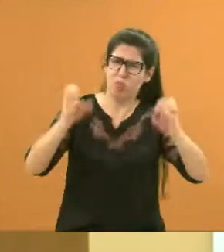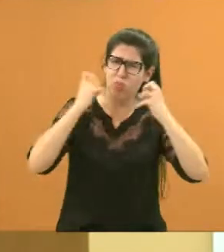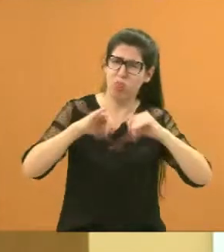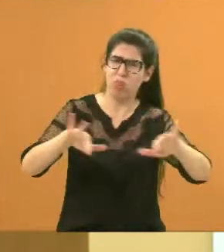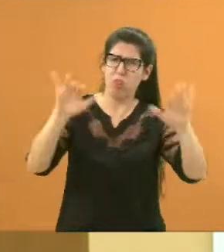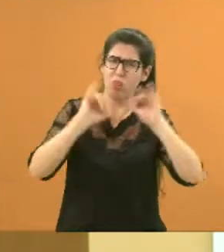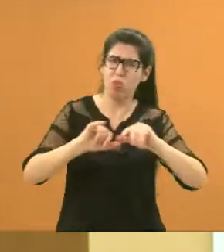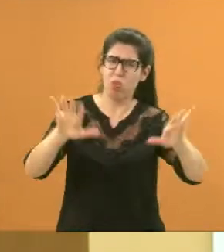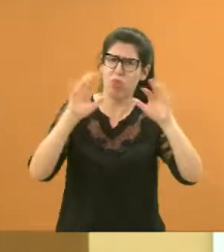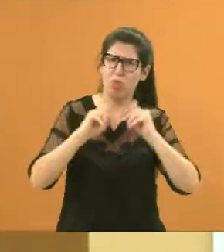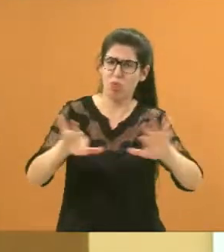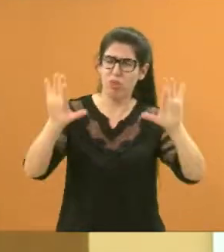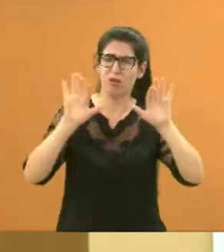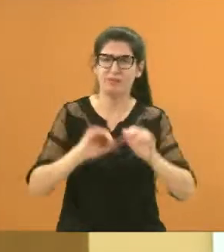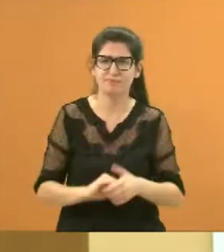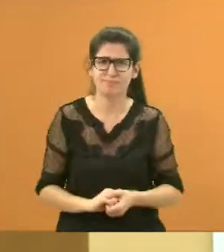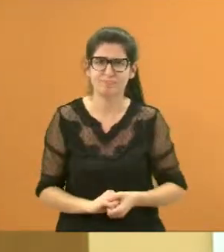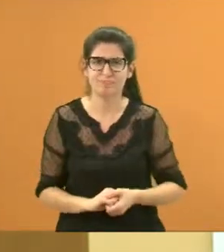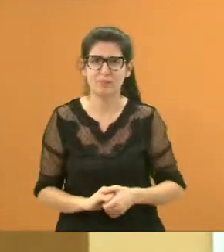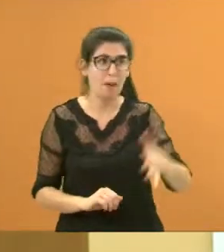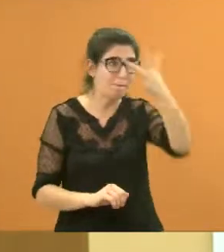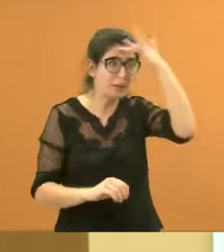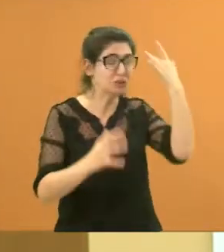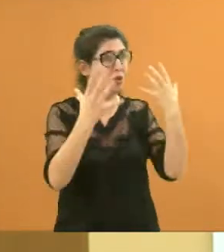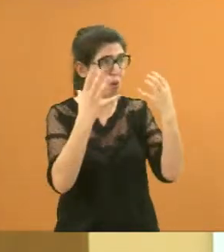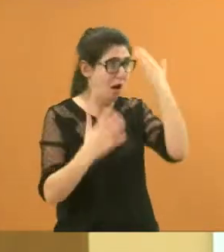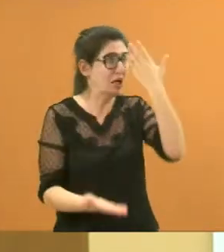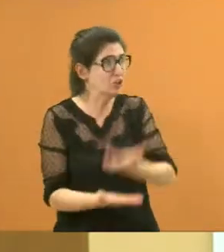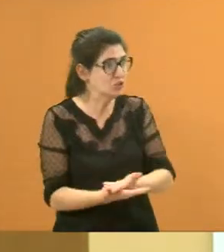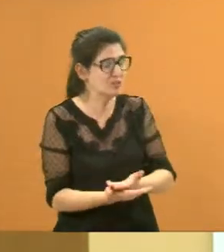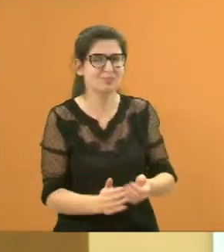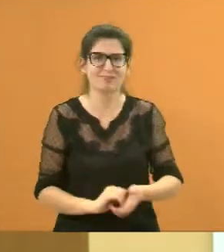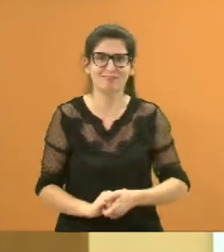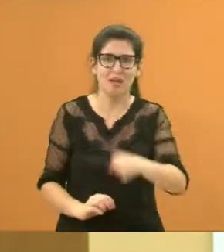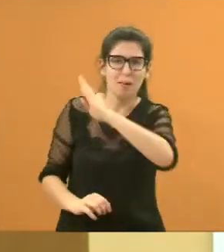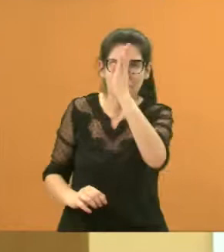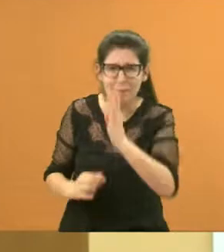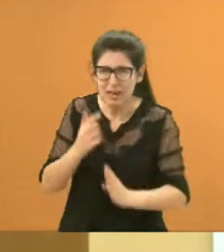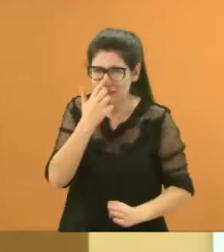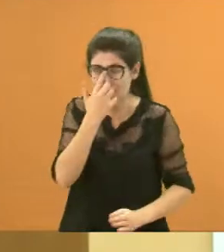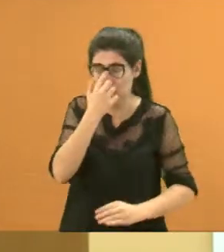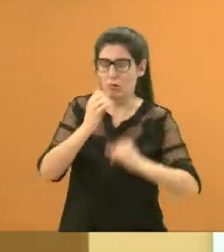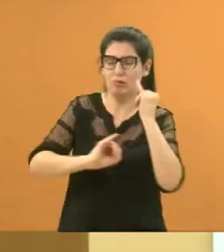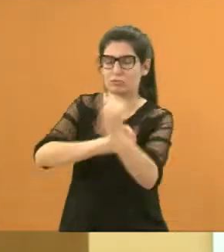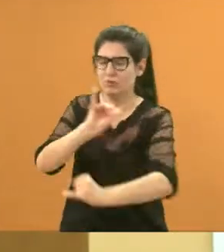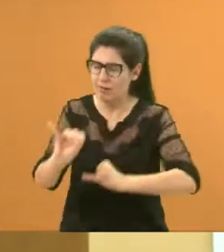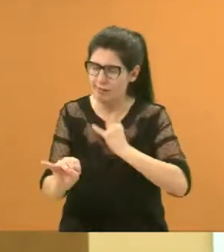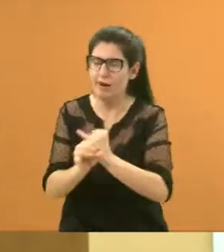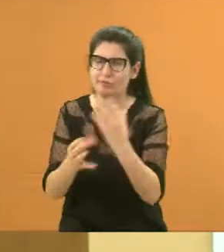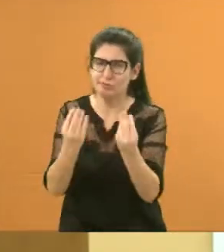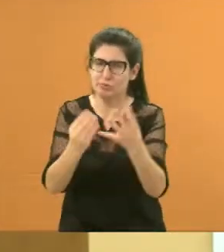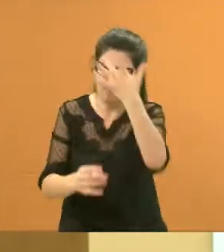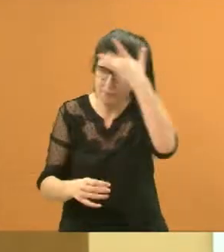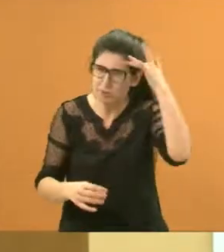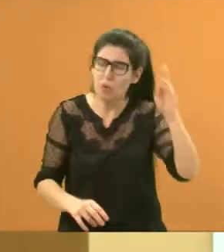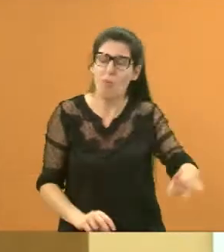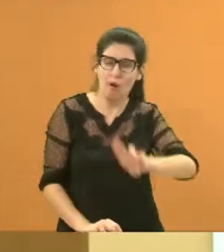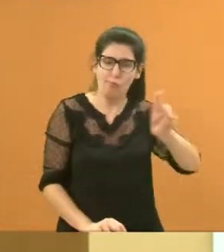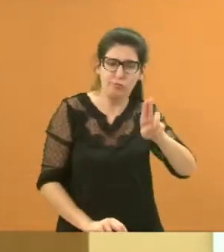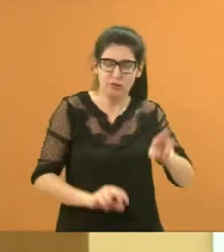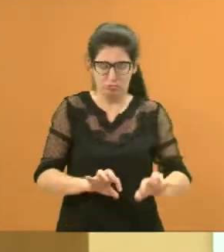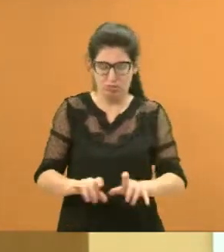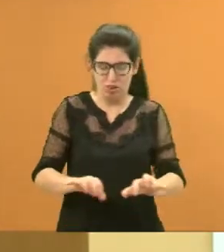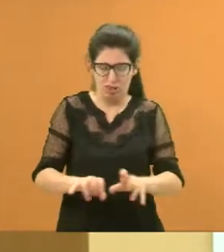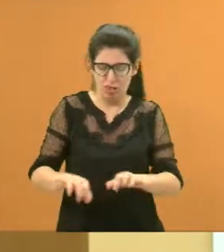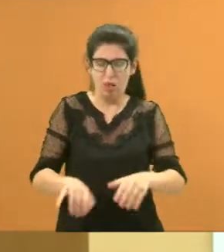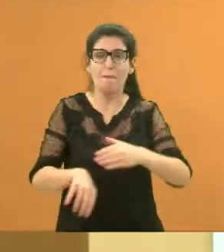explicação é muito simples. O Brasil é o maior consumidor de internet no mundo. Dá para acreditar? Mais